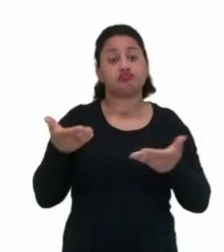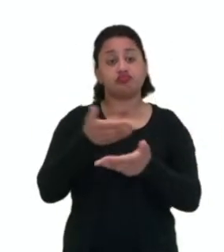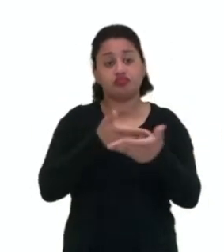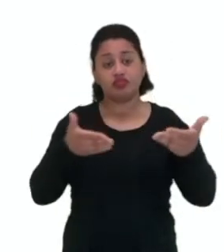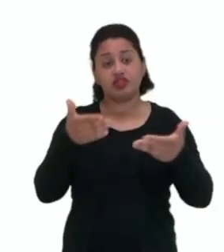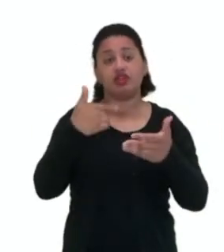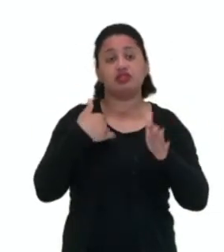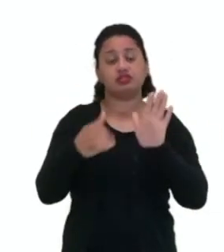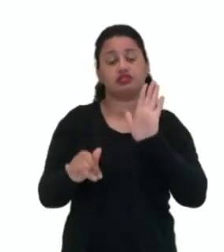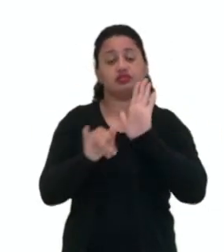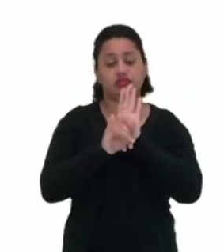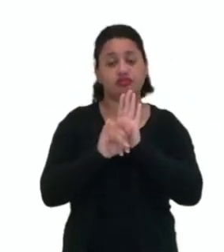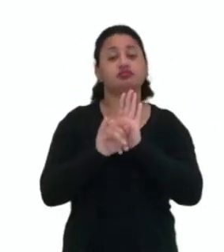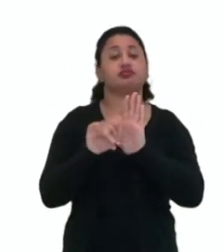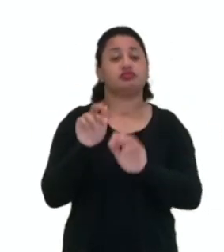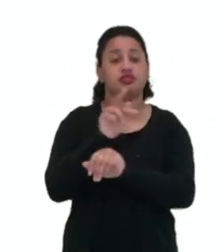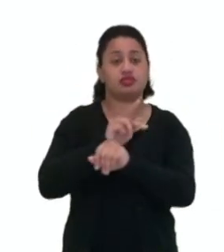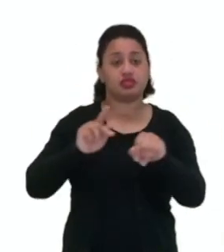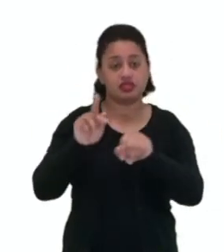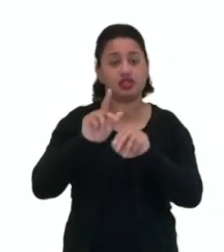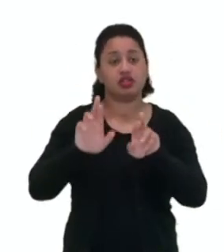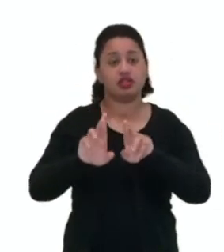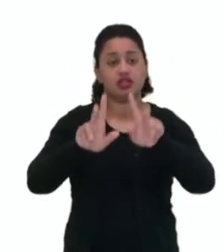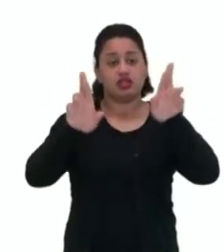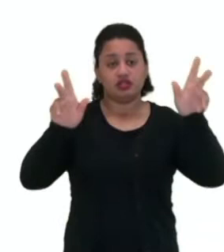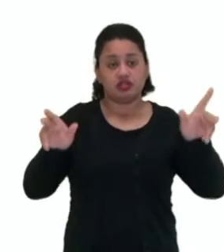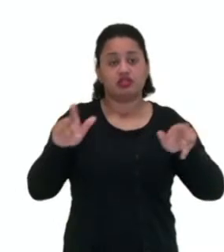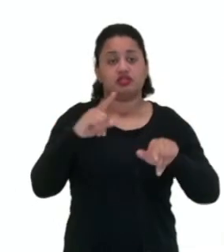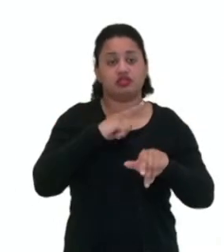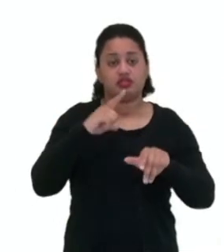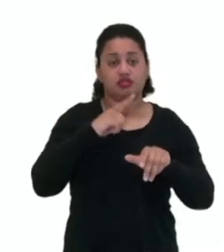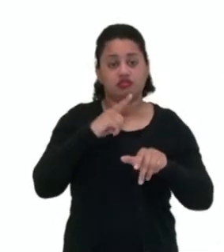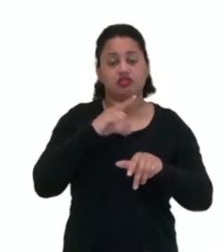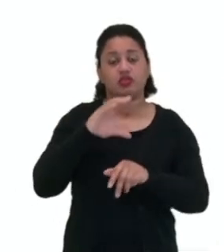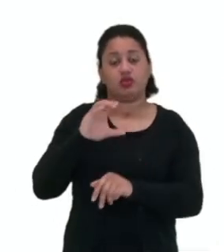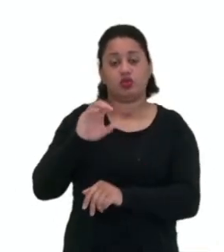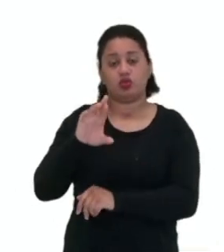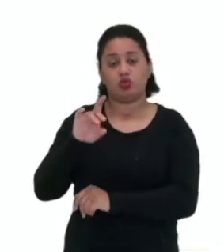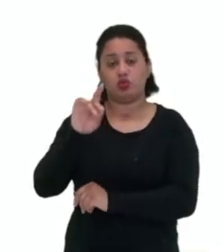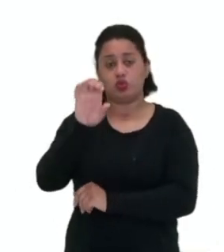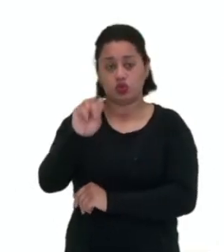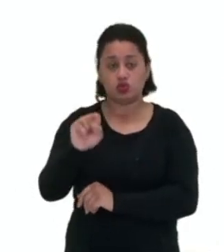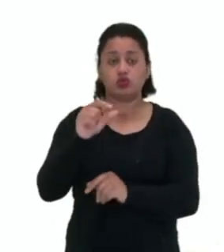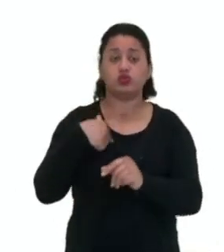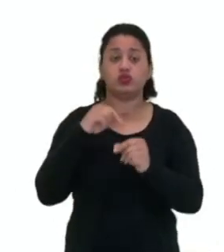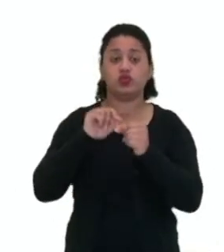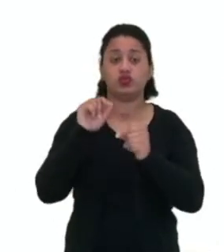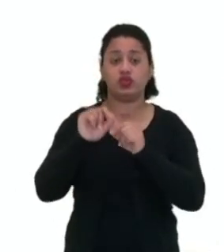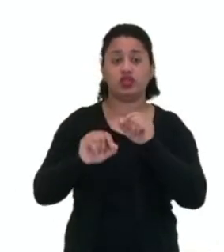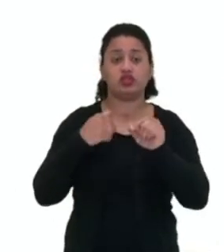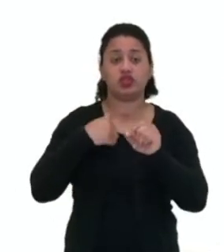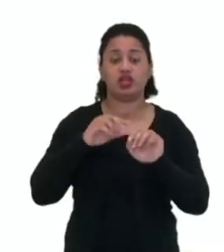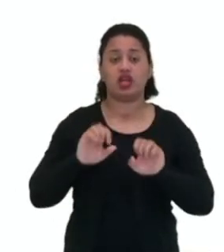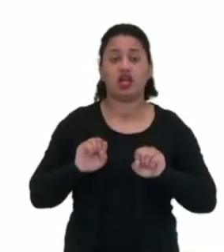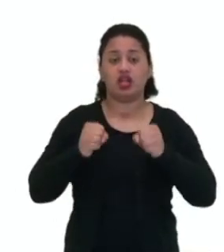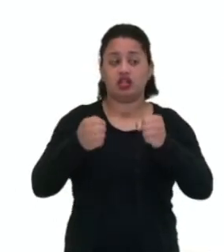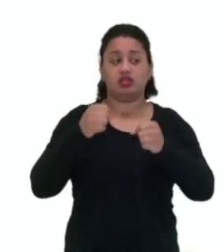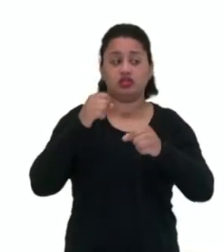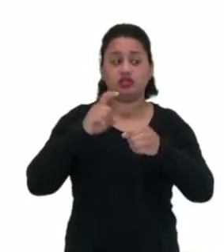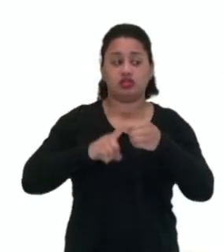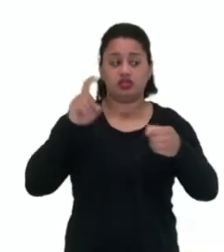mesma identidade nacional, as divergências internas dos curdos acabam por enfraquecer a luta por